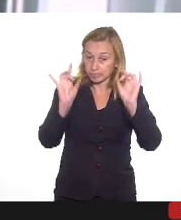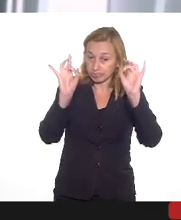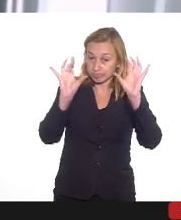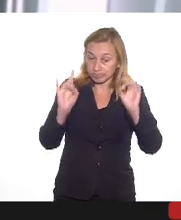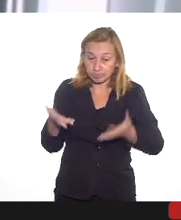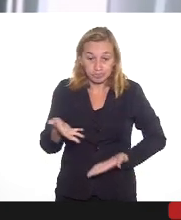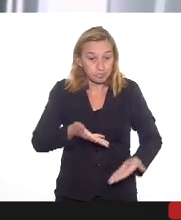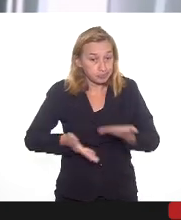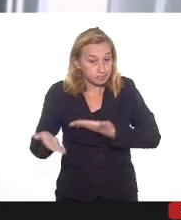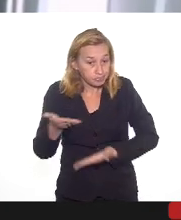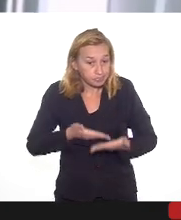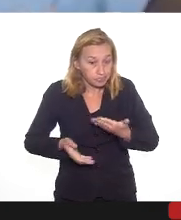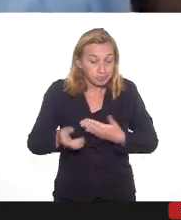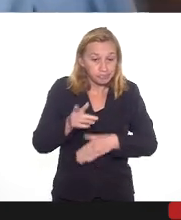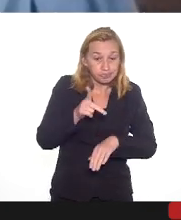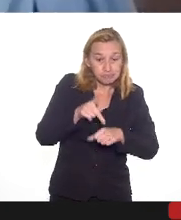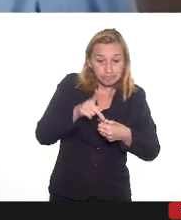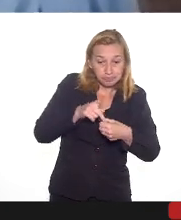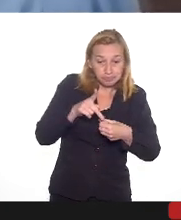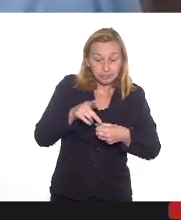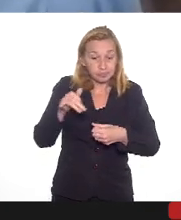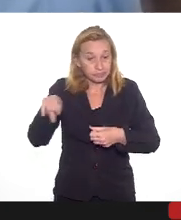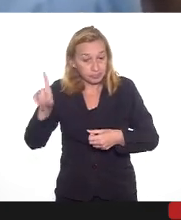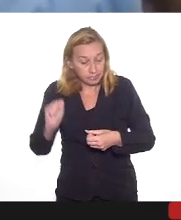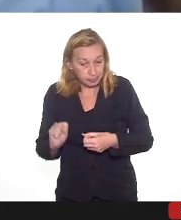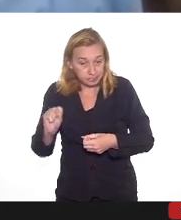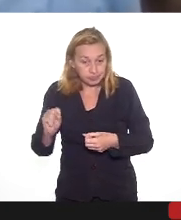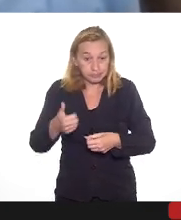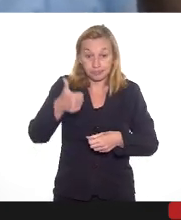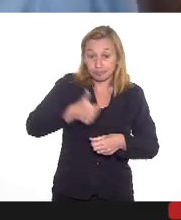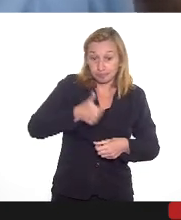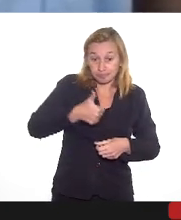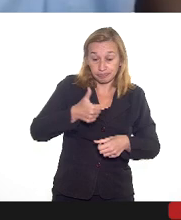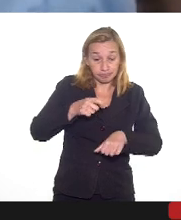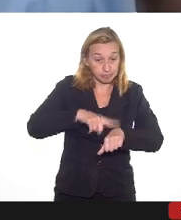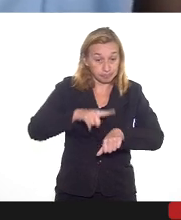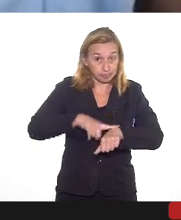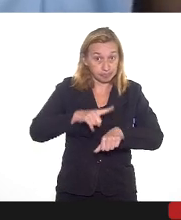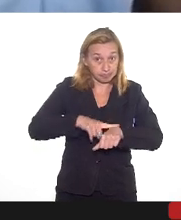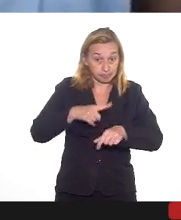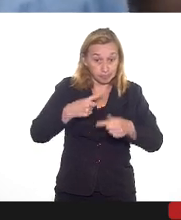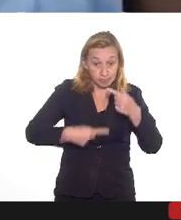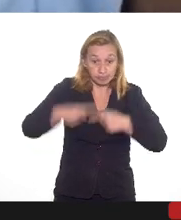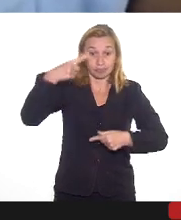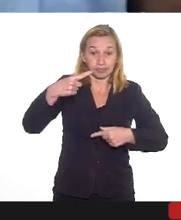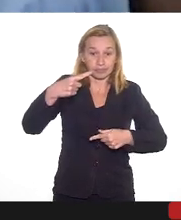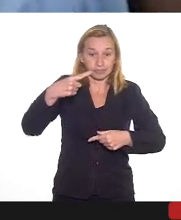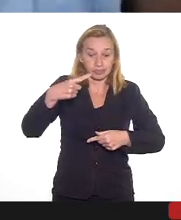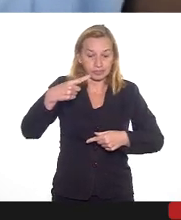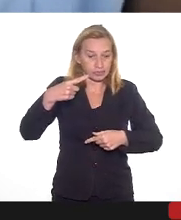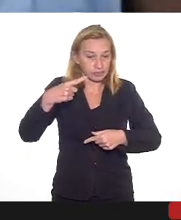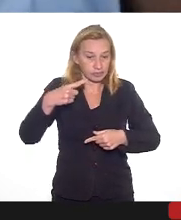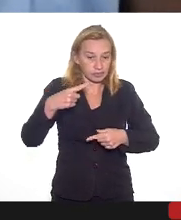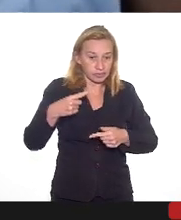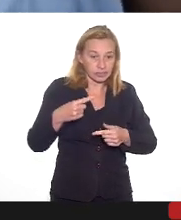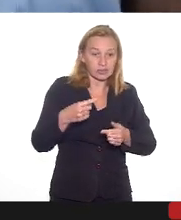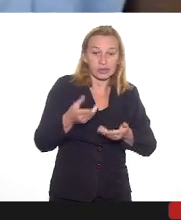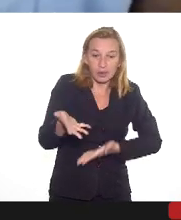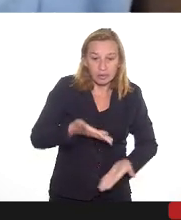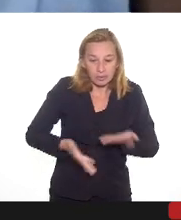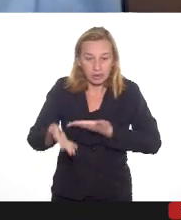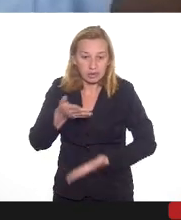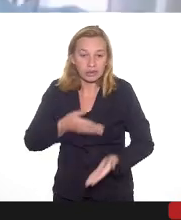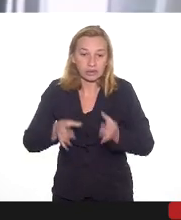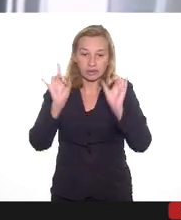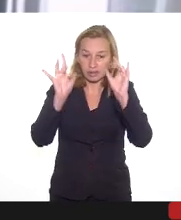especiais do petróleo e do gás, e agora, no primeiro trimestre, o salto que teve a receita de participações especiais de